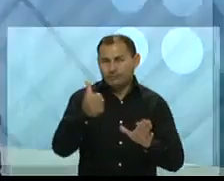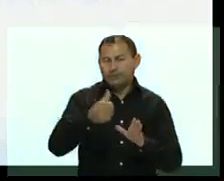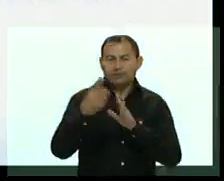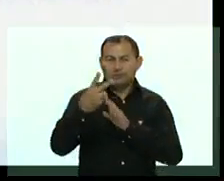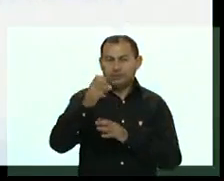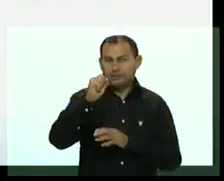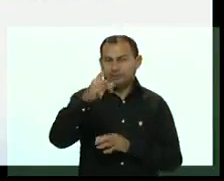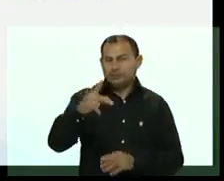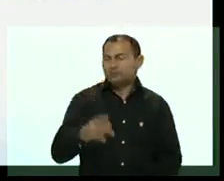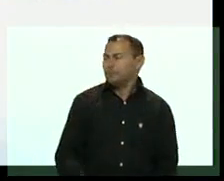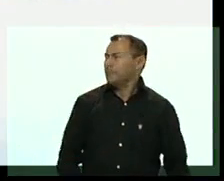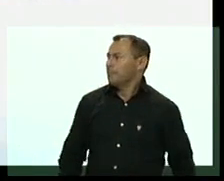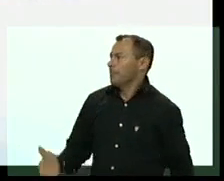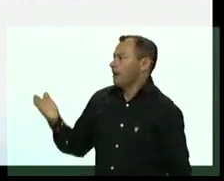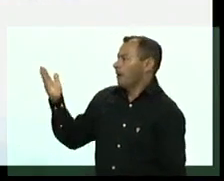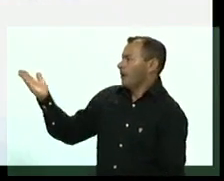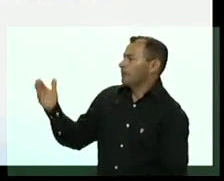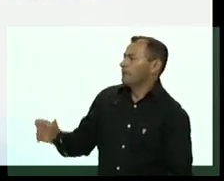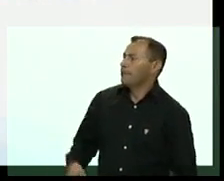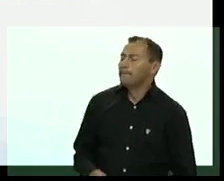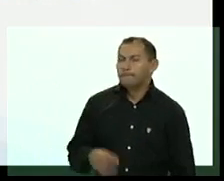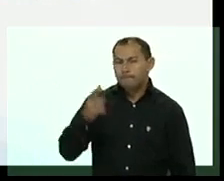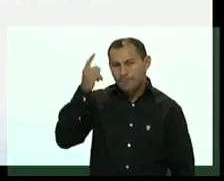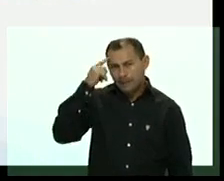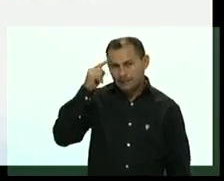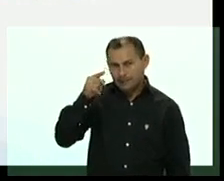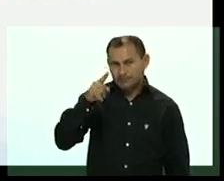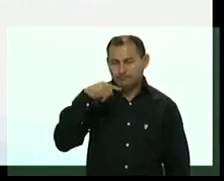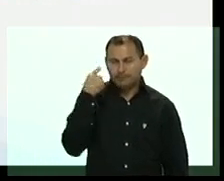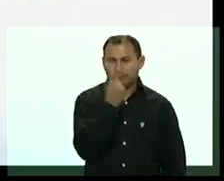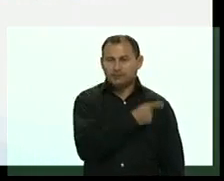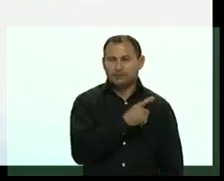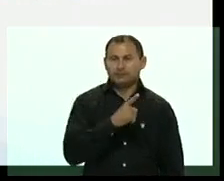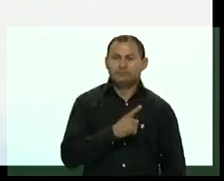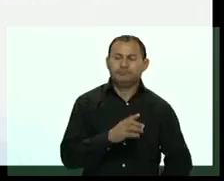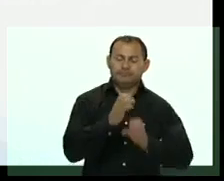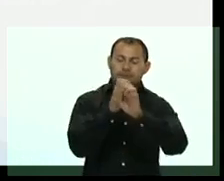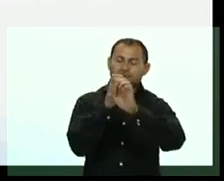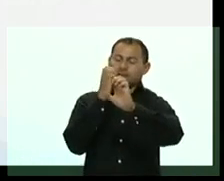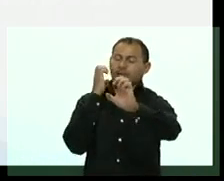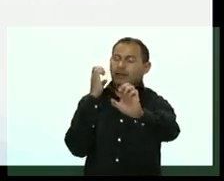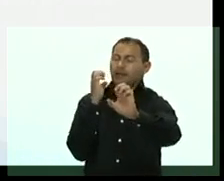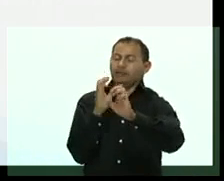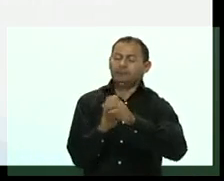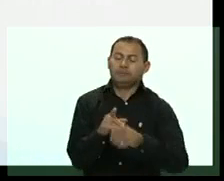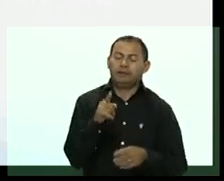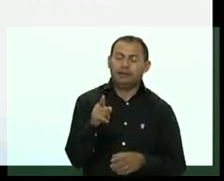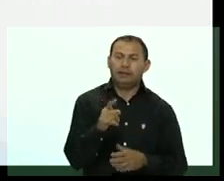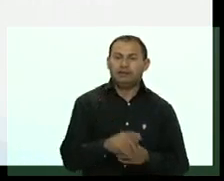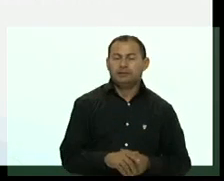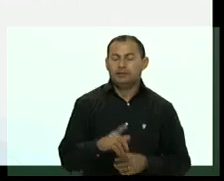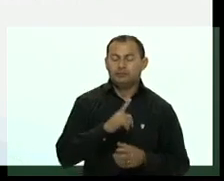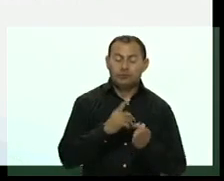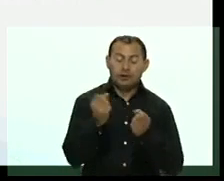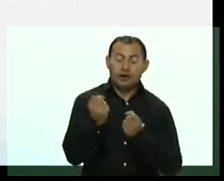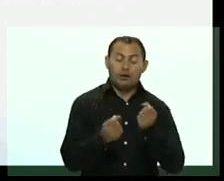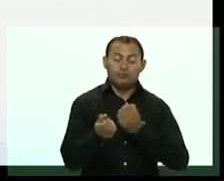situação. Então, suponha aí que nós temos, né, aquele engenheiro, ele